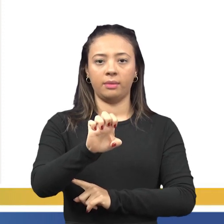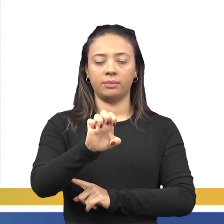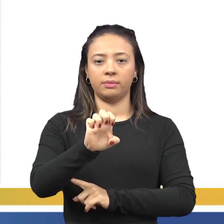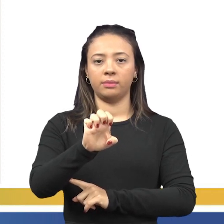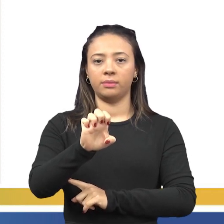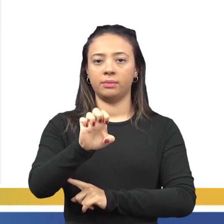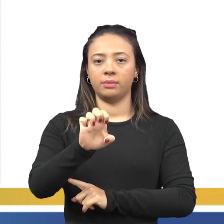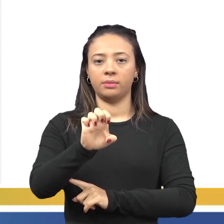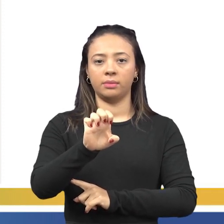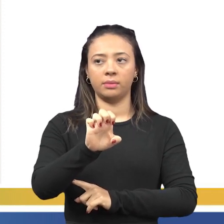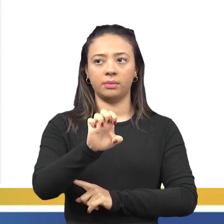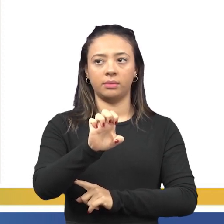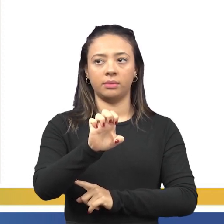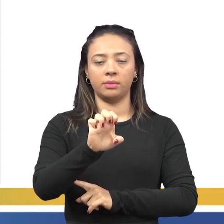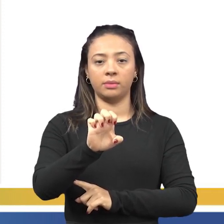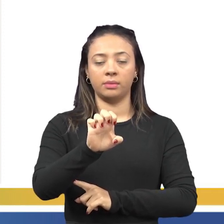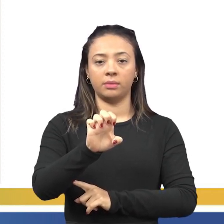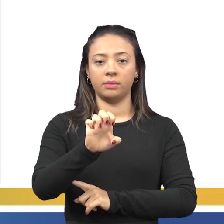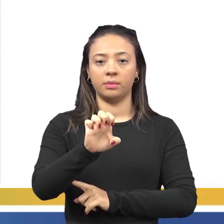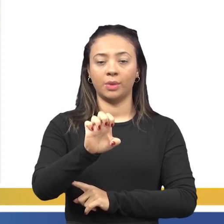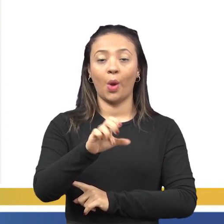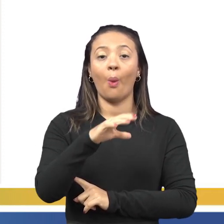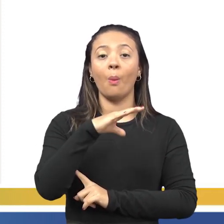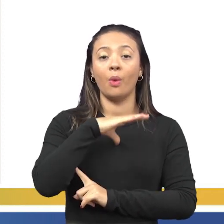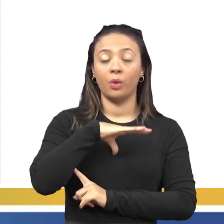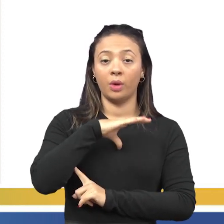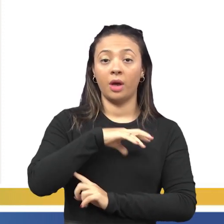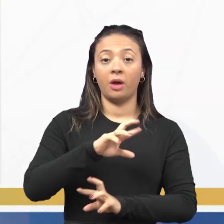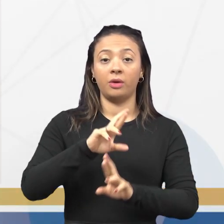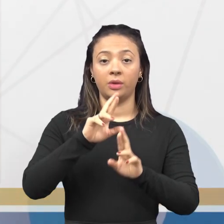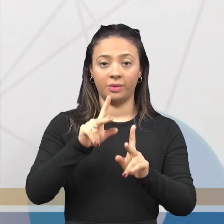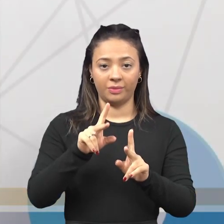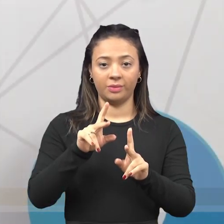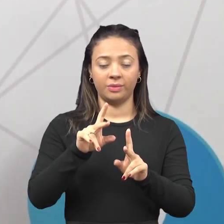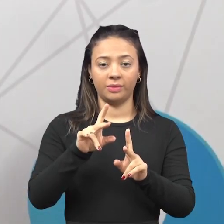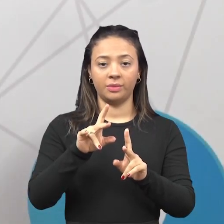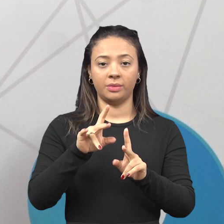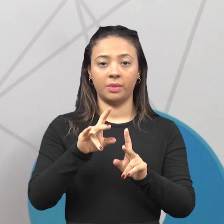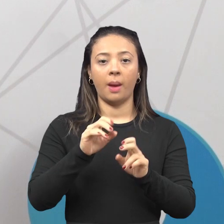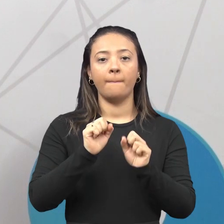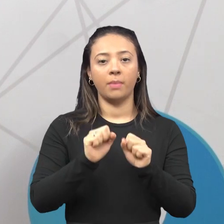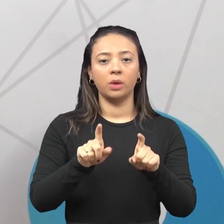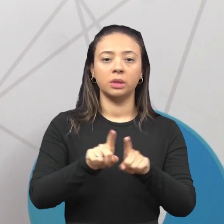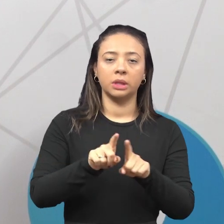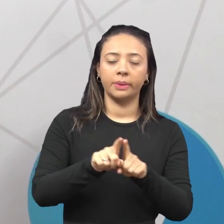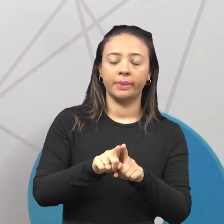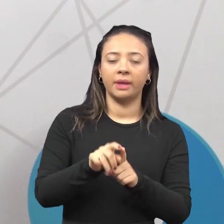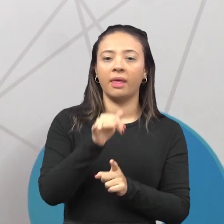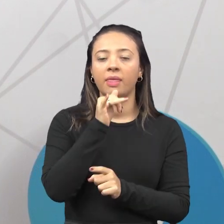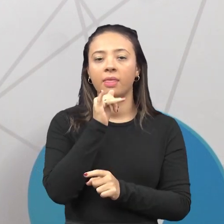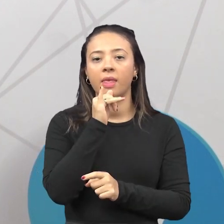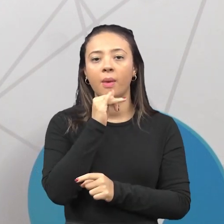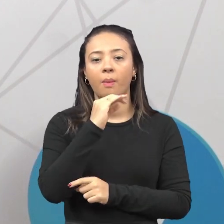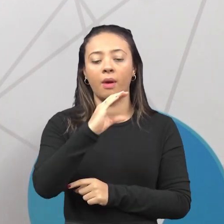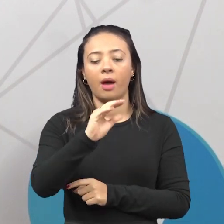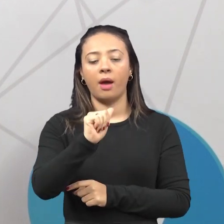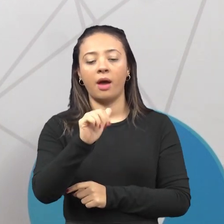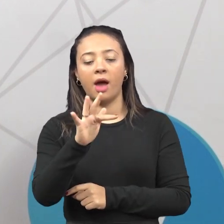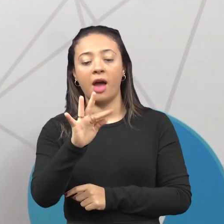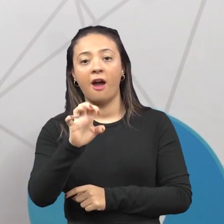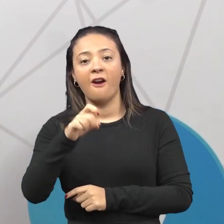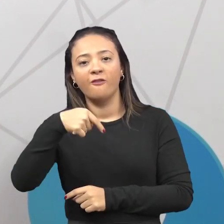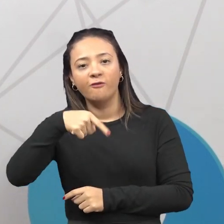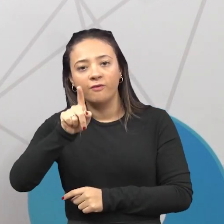diferença dela está aí com o português, certo? No português, a gente algumas vezes pronuncia ela com som aberto, como por exemplo, ó, café.